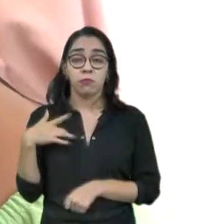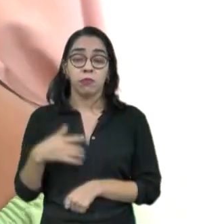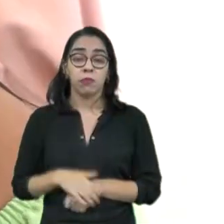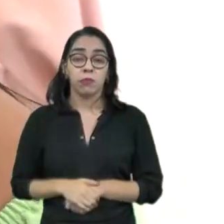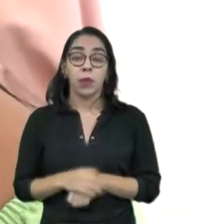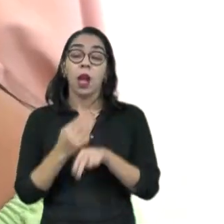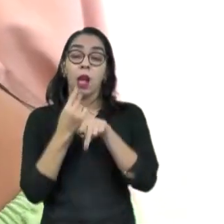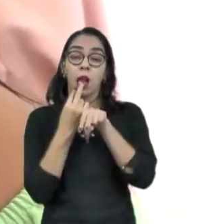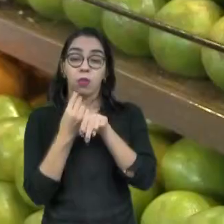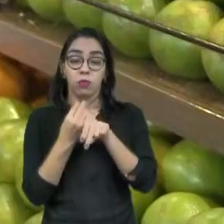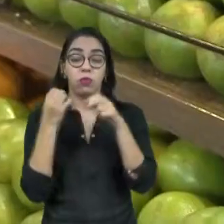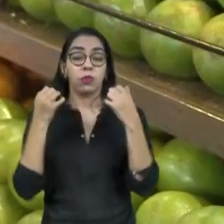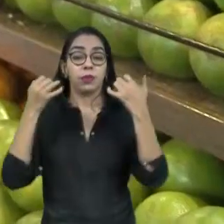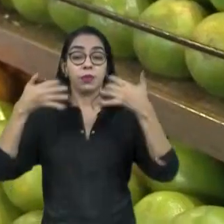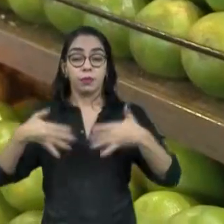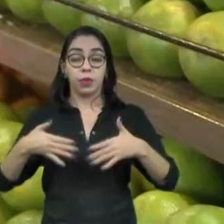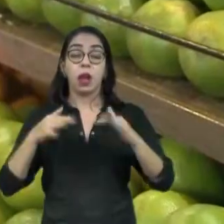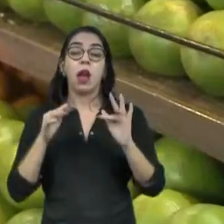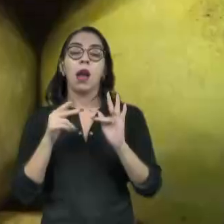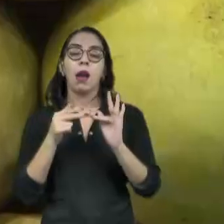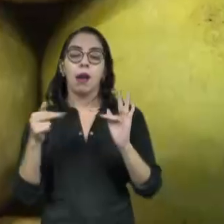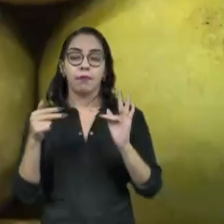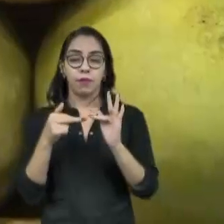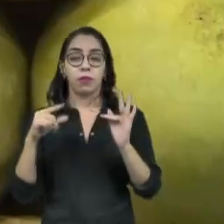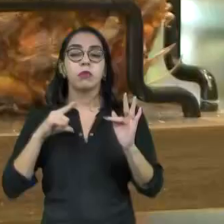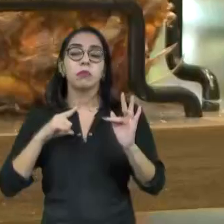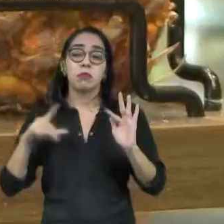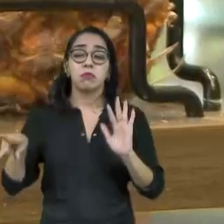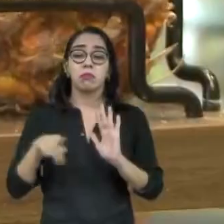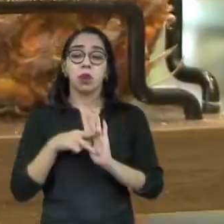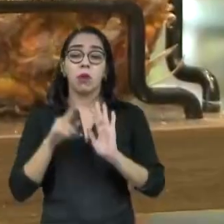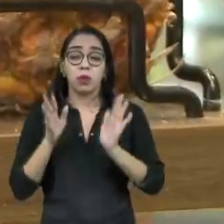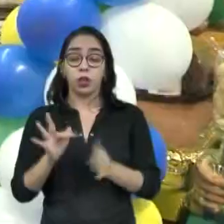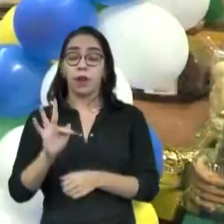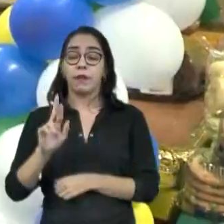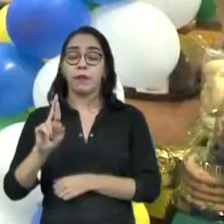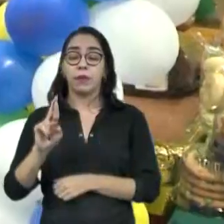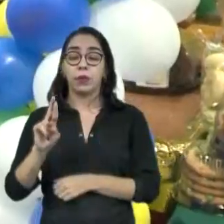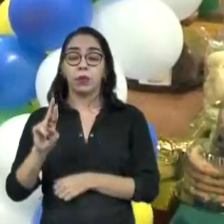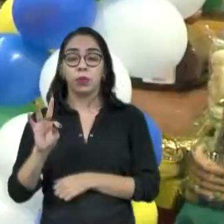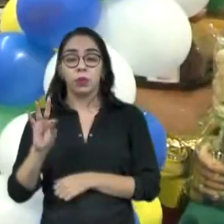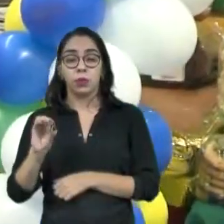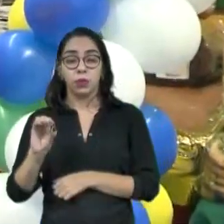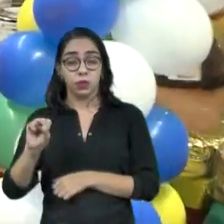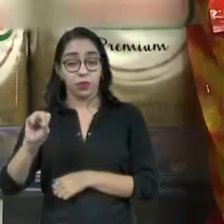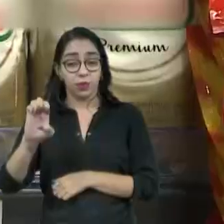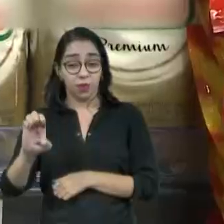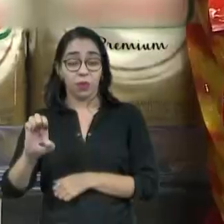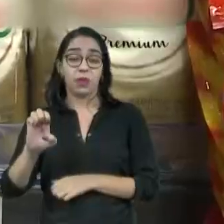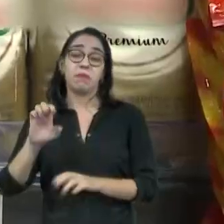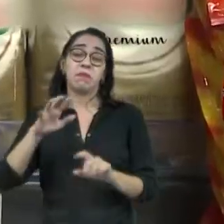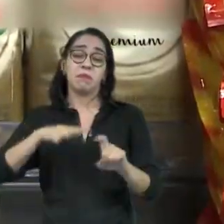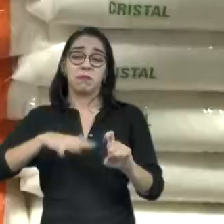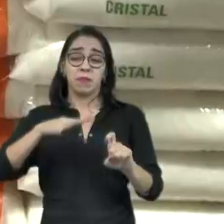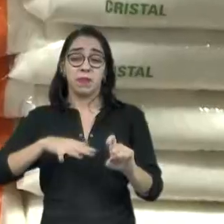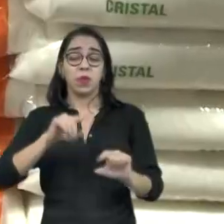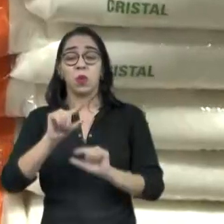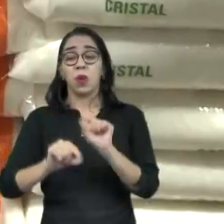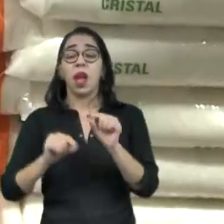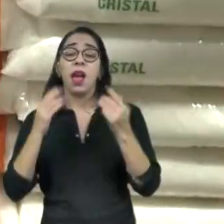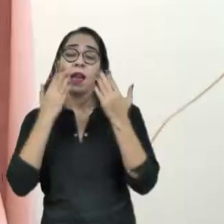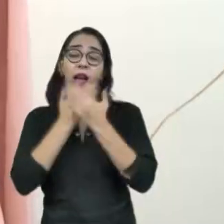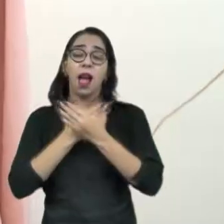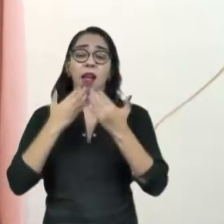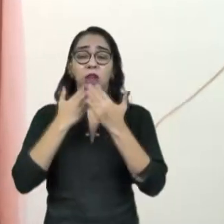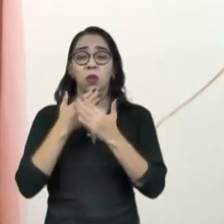nutricionista explica que as frutas contém um açúcar próprio a frutose e que é um mito que um açúcar seja melhor que o